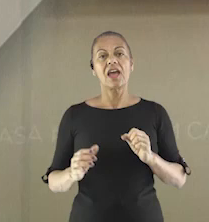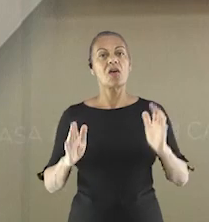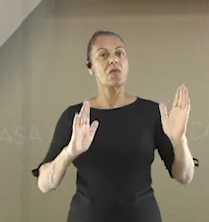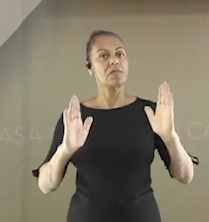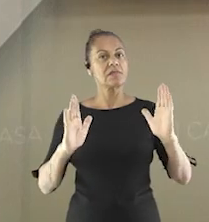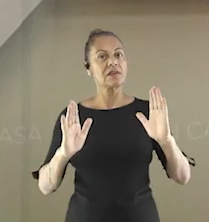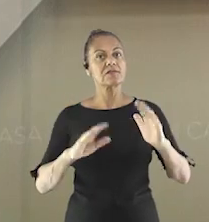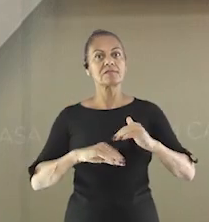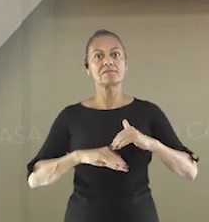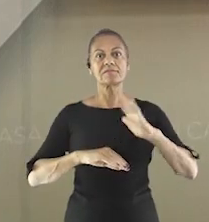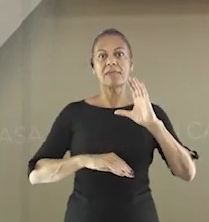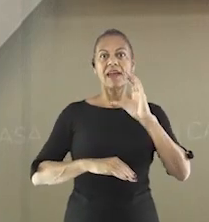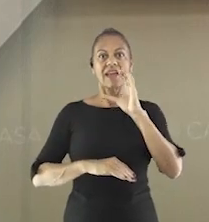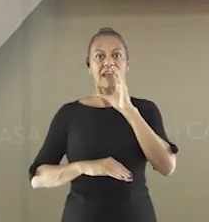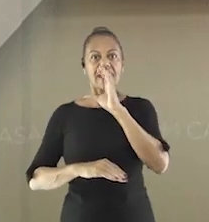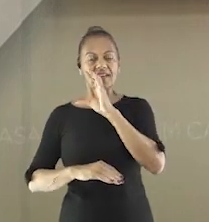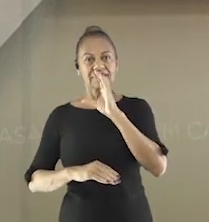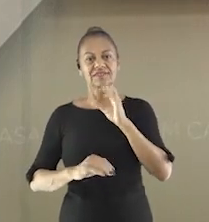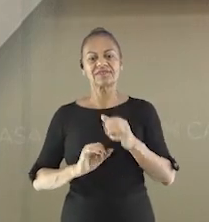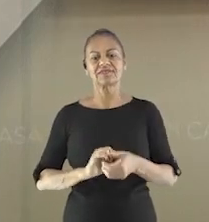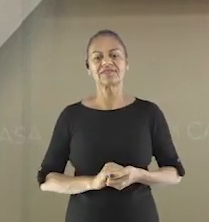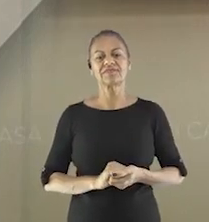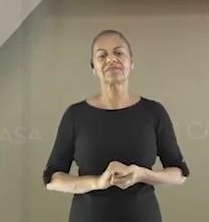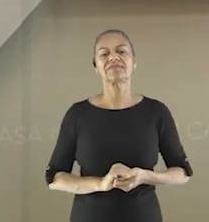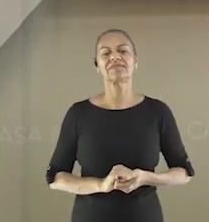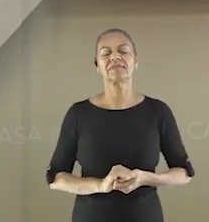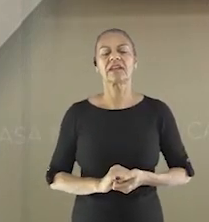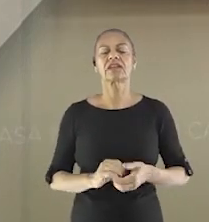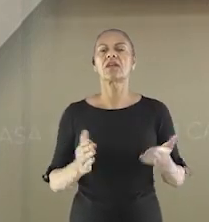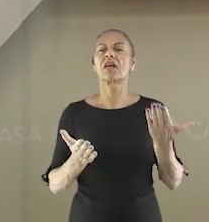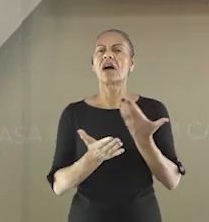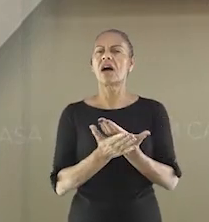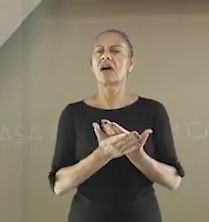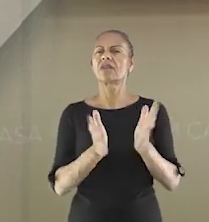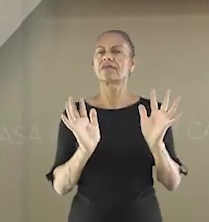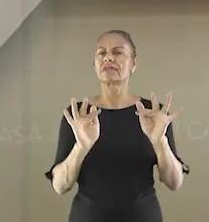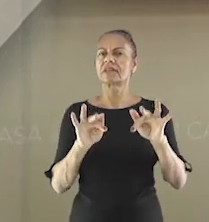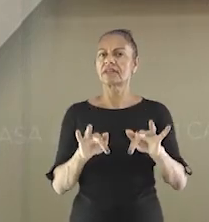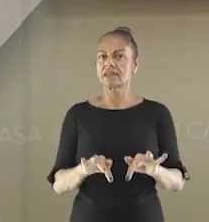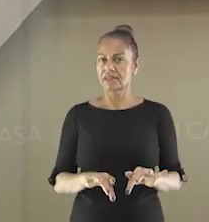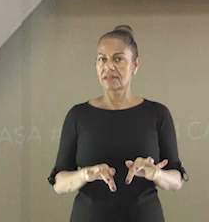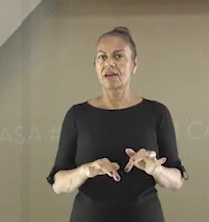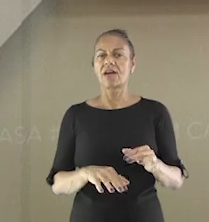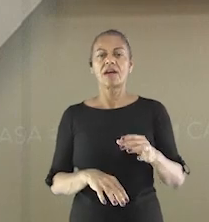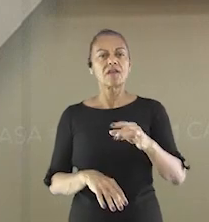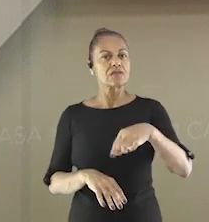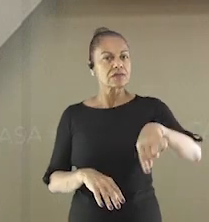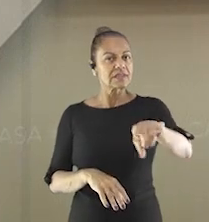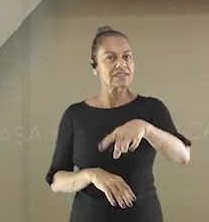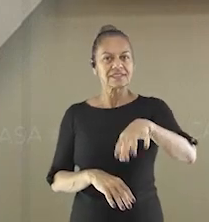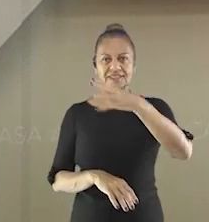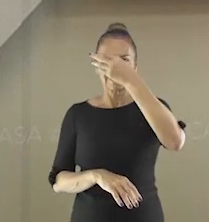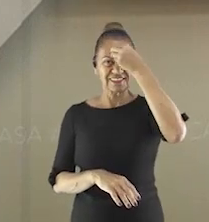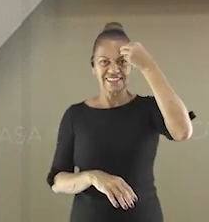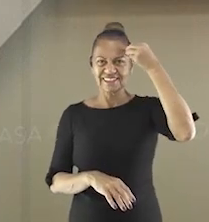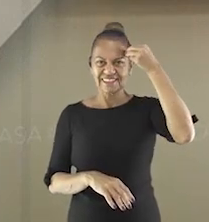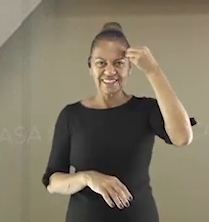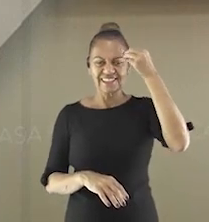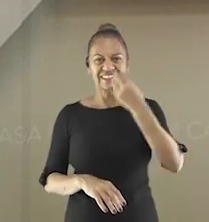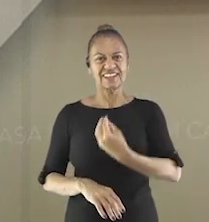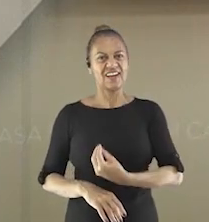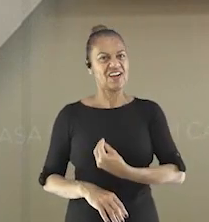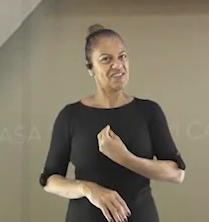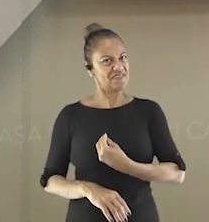de casa, acertou tudo? Gente, estamos chegando ao fim da nossa aula, tá? Mas não se esqueça de registrar a presença pelo QR Code que está aqui na